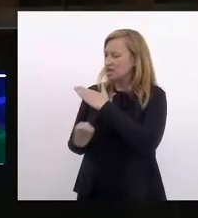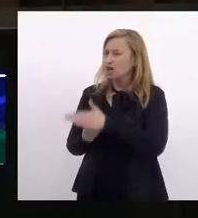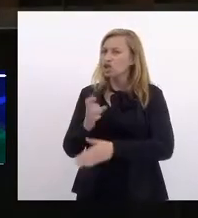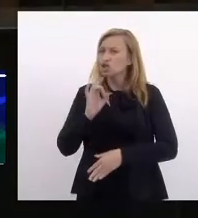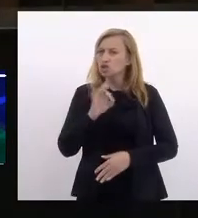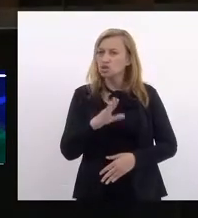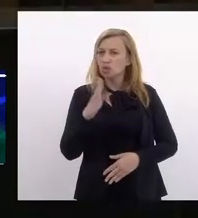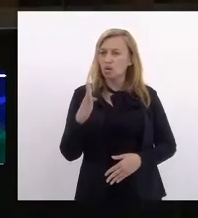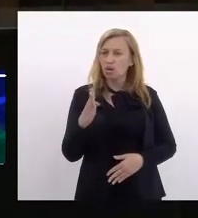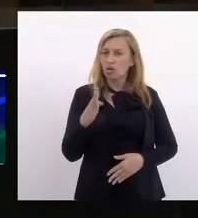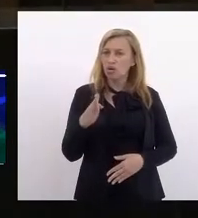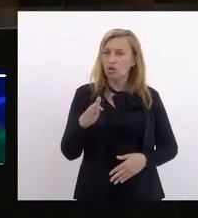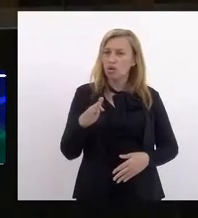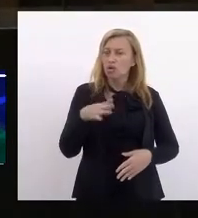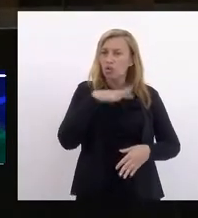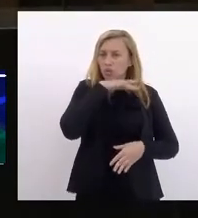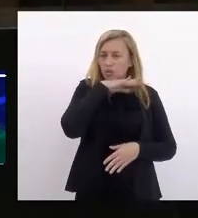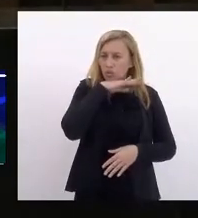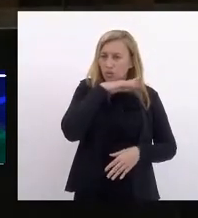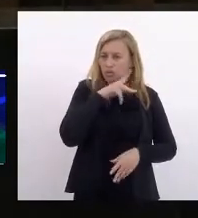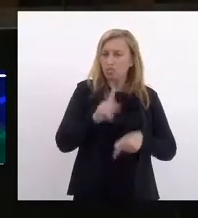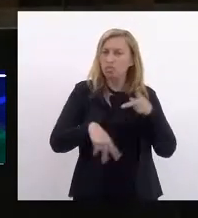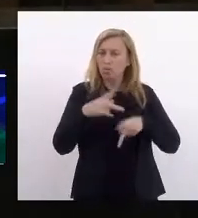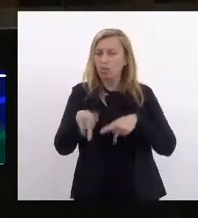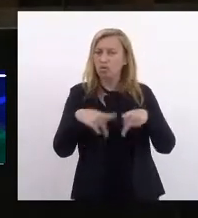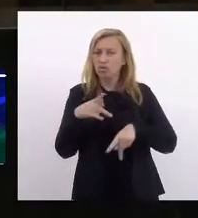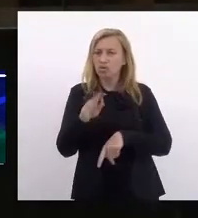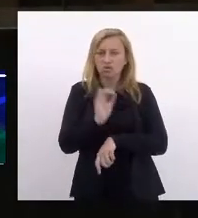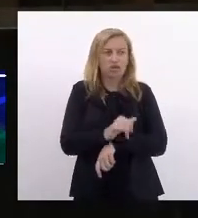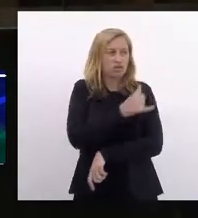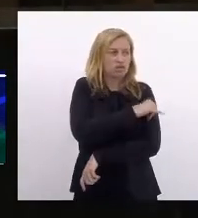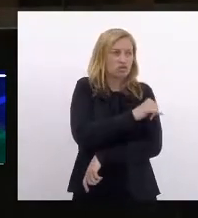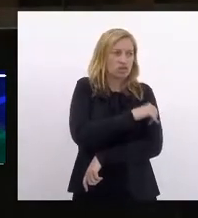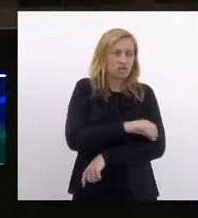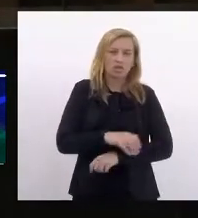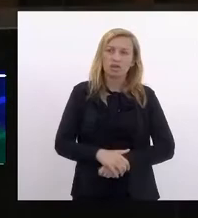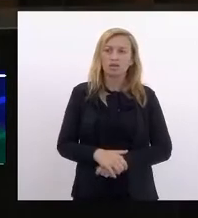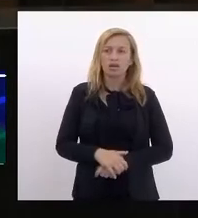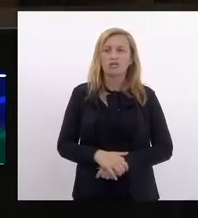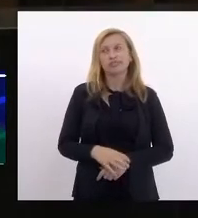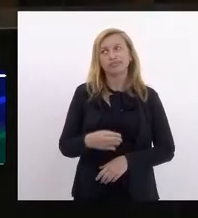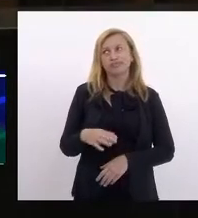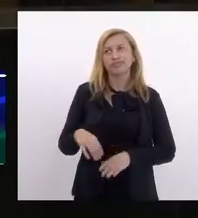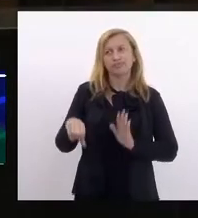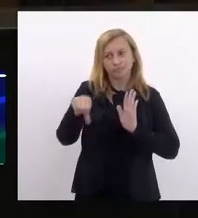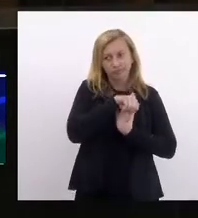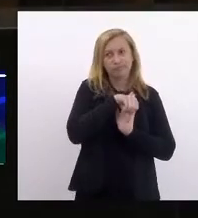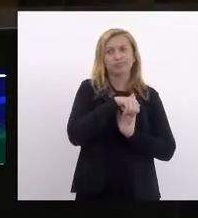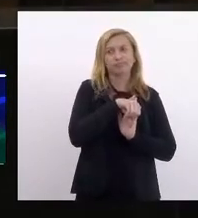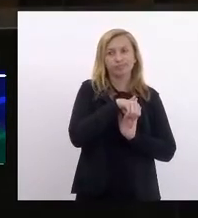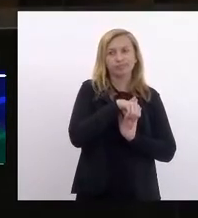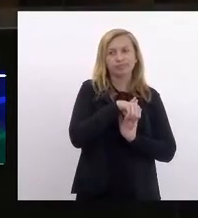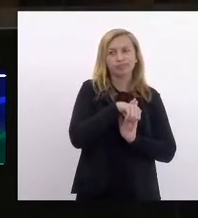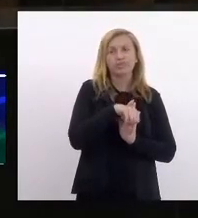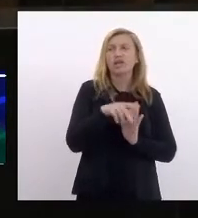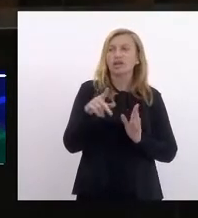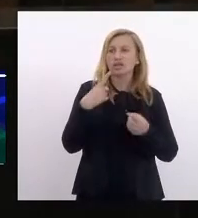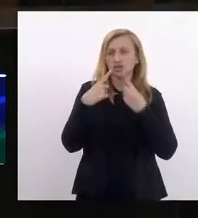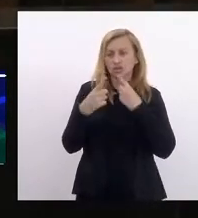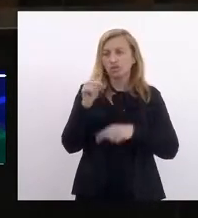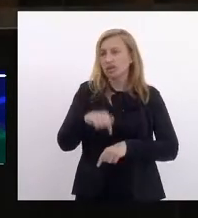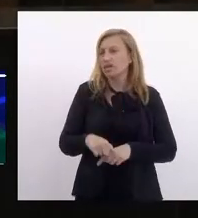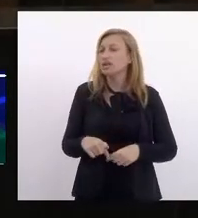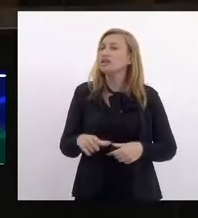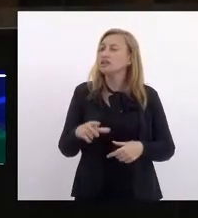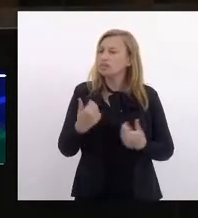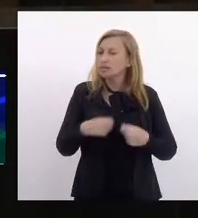trouxe malefícios para a população do Estado do Rio de Janeiro, é, no mínimo, criminoso. Trago esse debate aqui porque temos